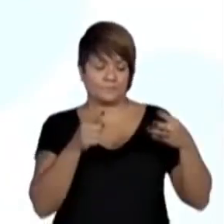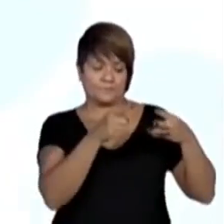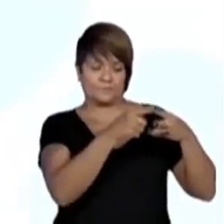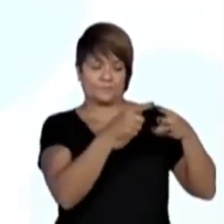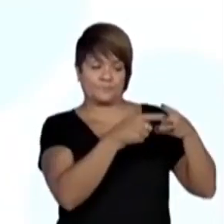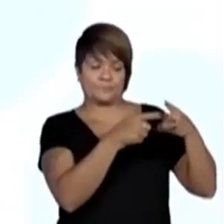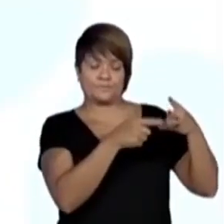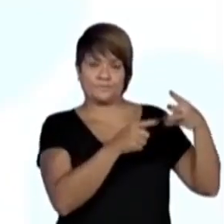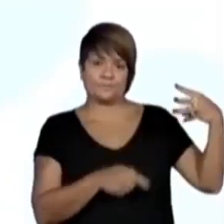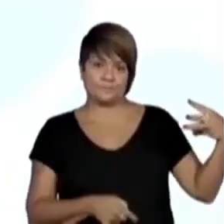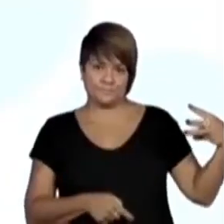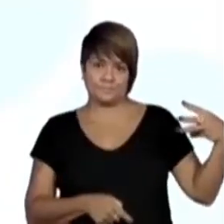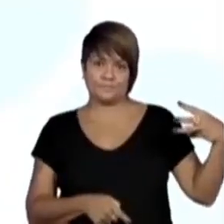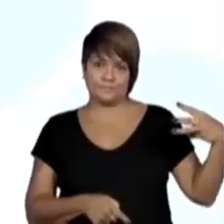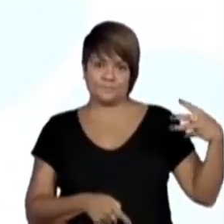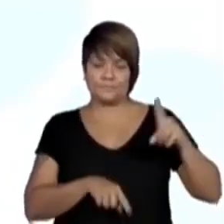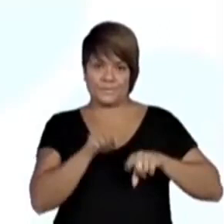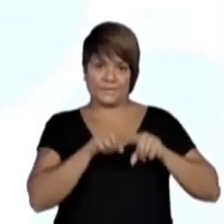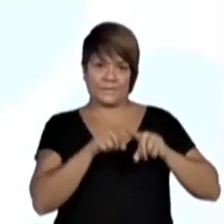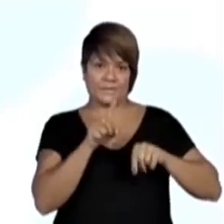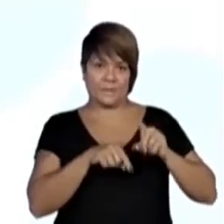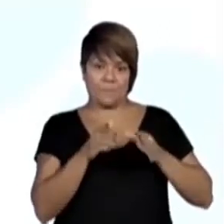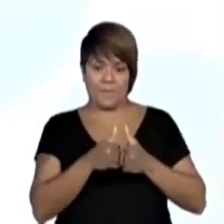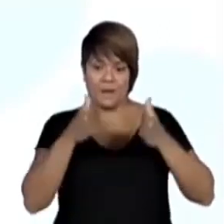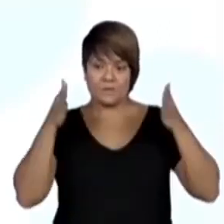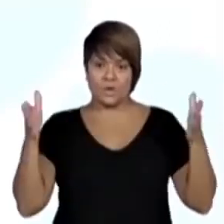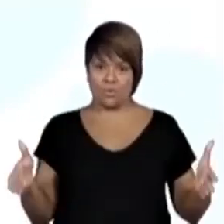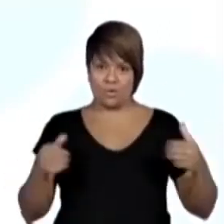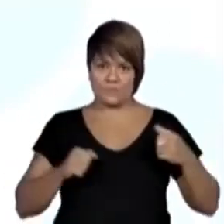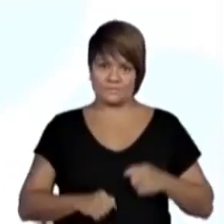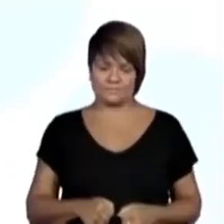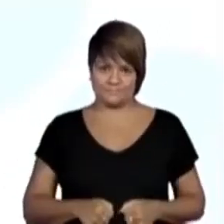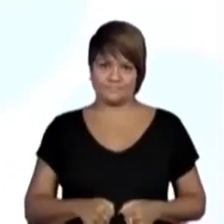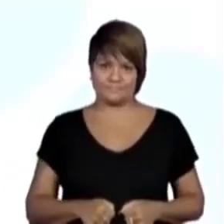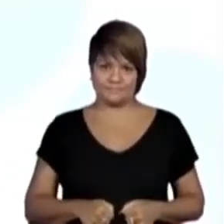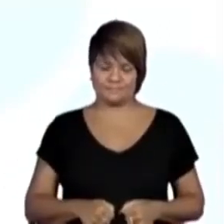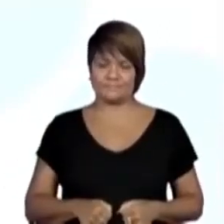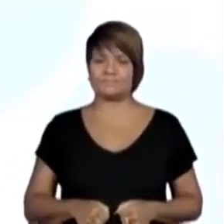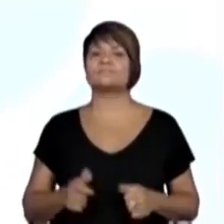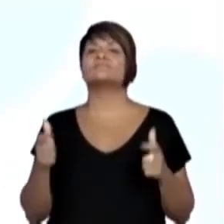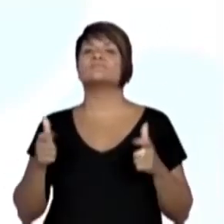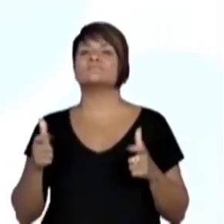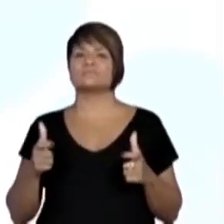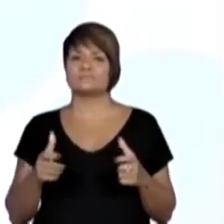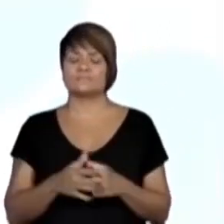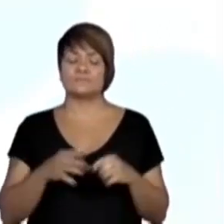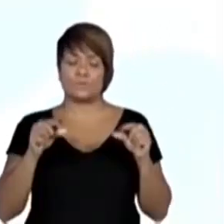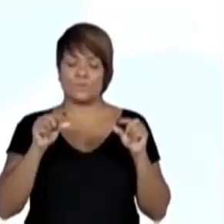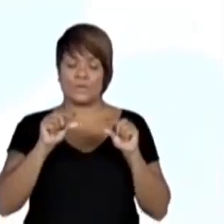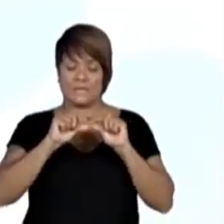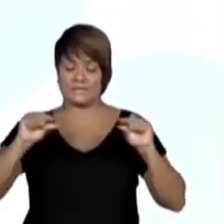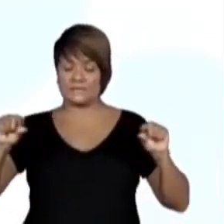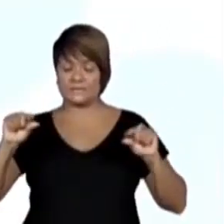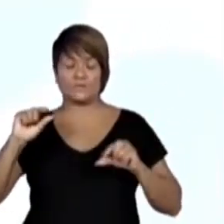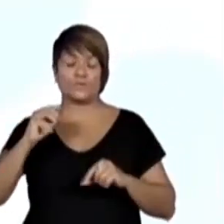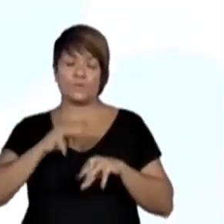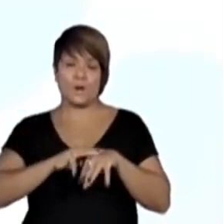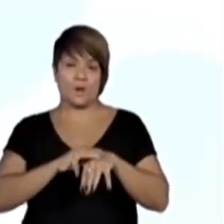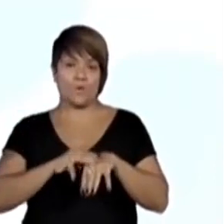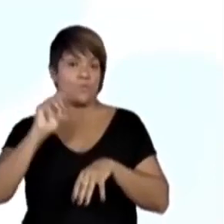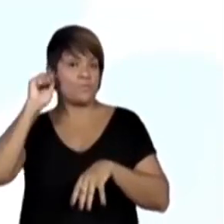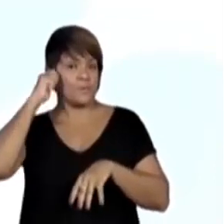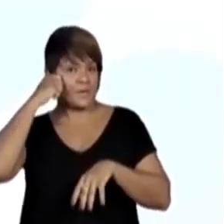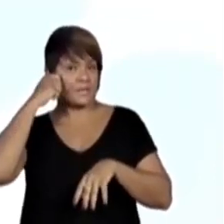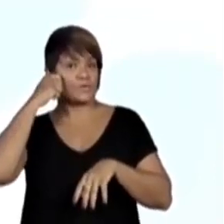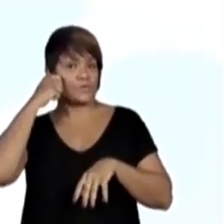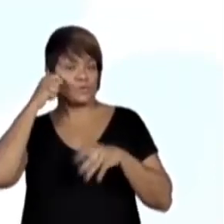2, 3. Certo. Maior. Então, eu sei que um dos materiais é um tecido marrom ou preto, o outro também